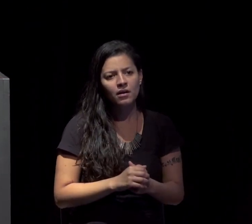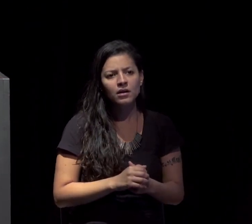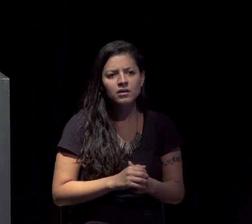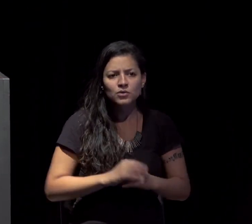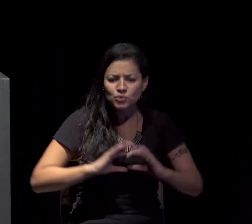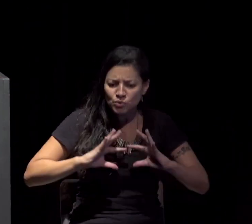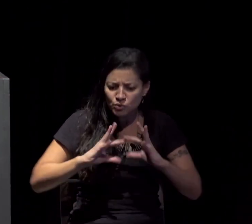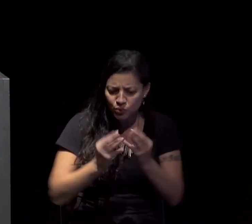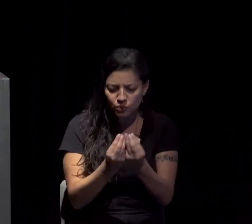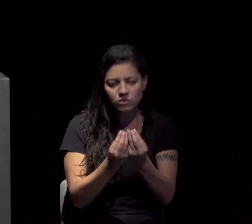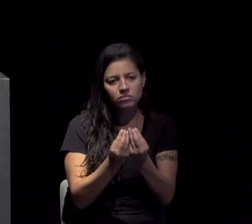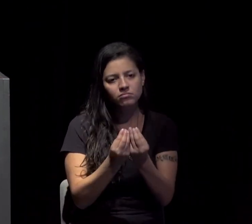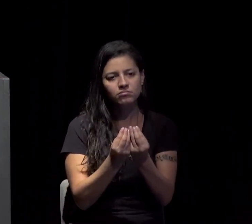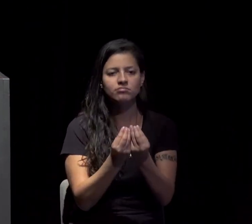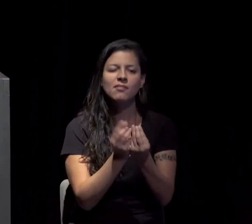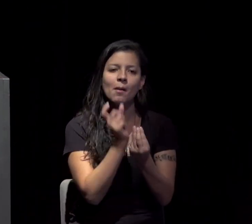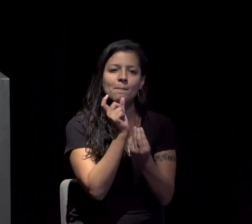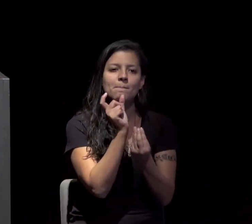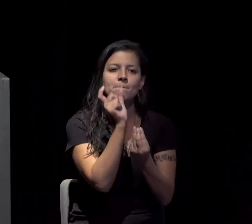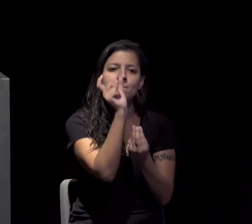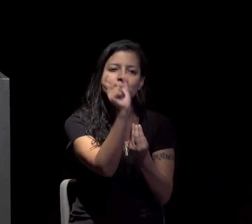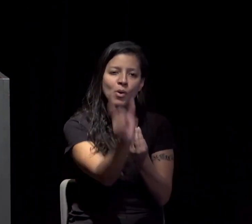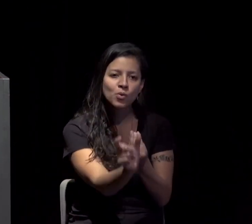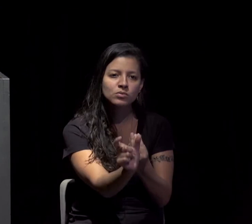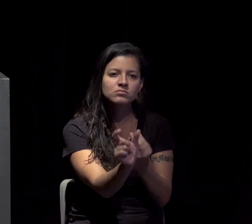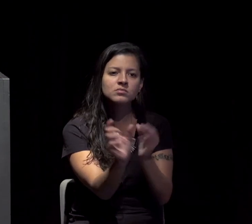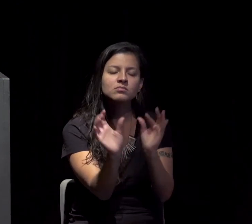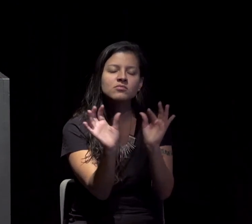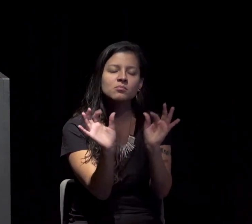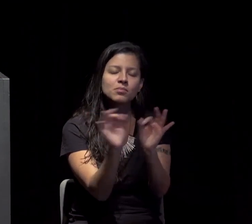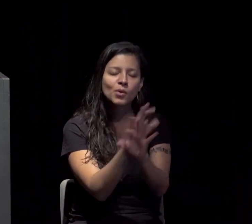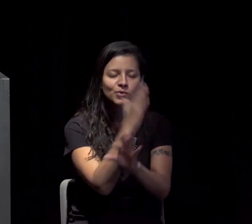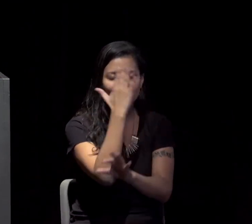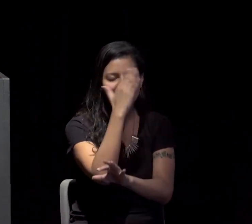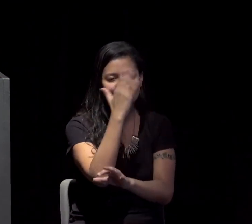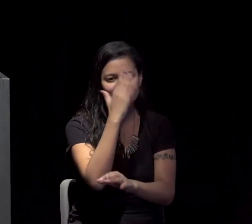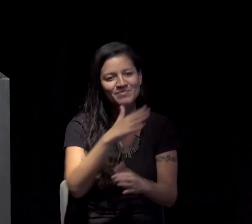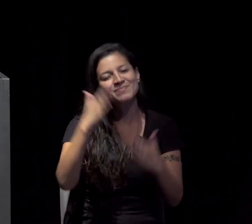palavra. Obrigado pela atenção. Bom dia a todos.